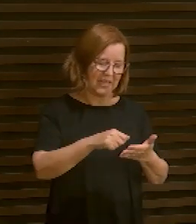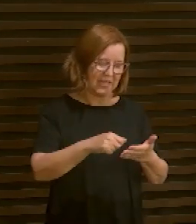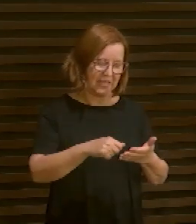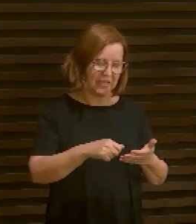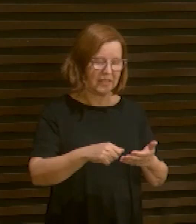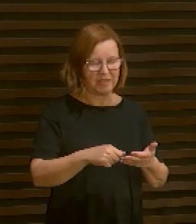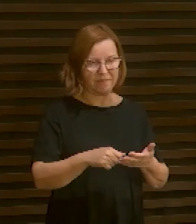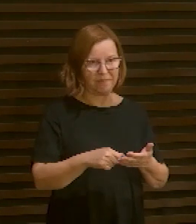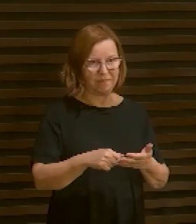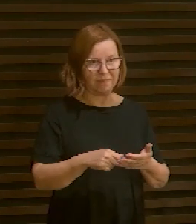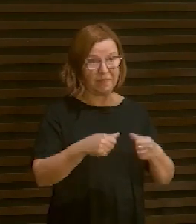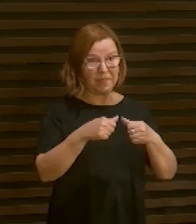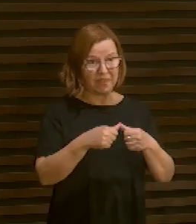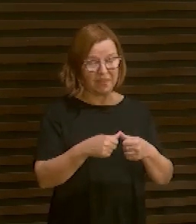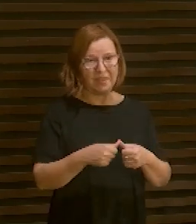de fundo.